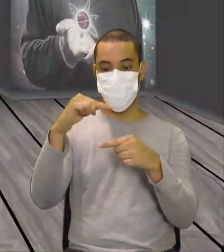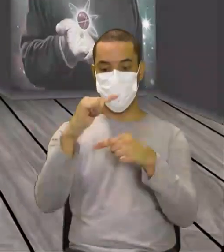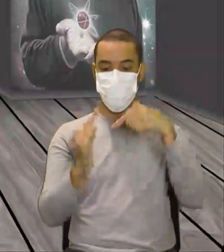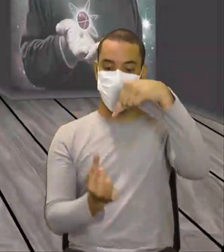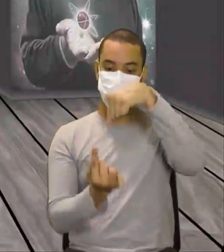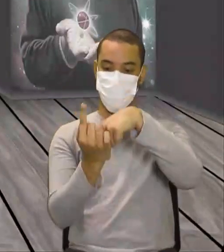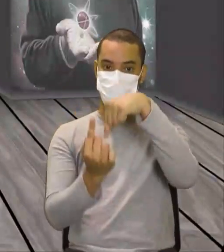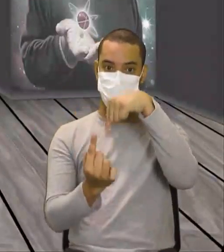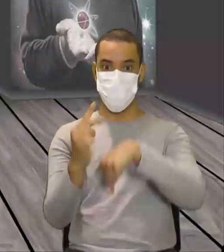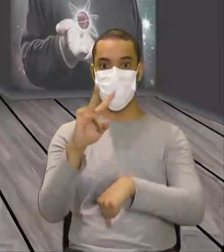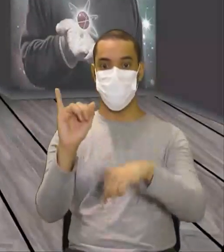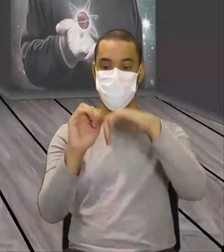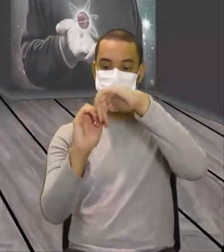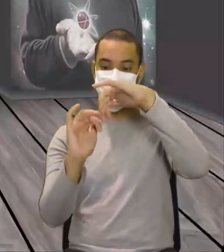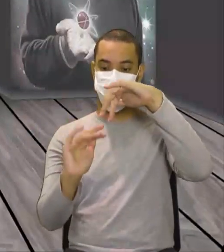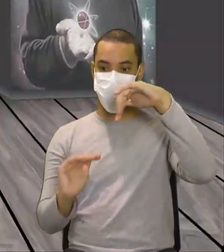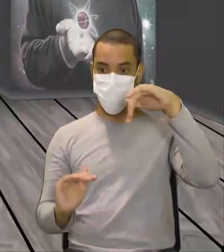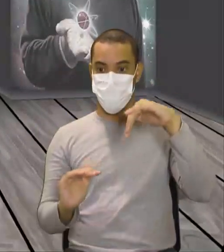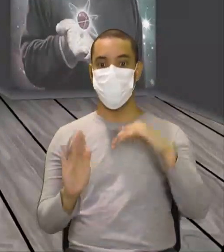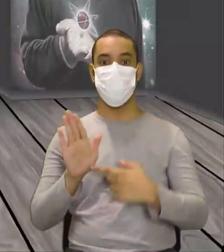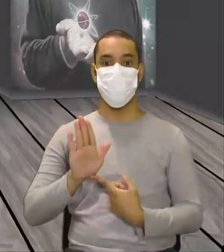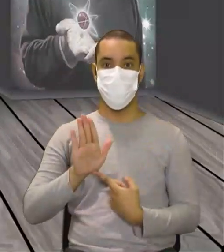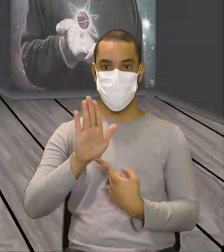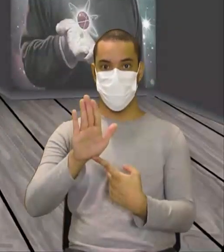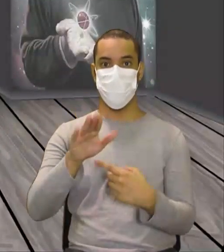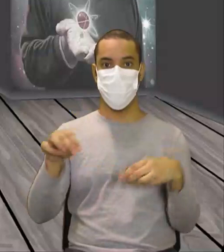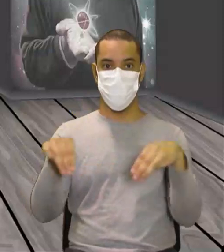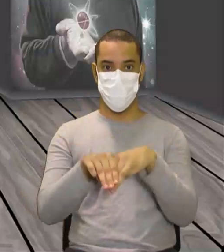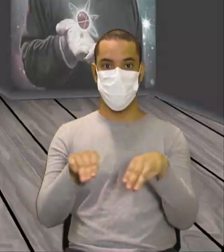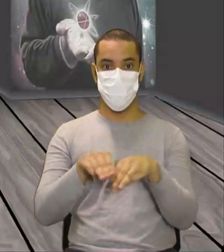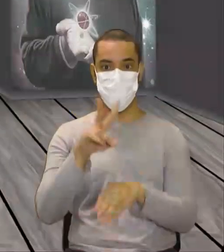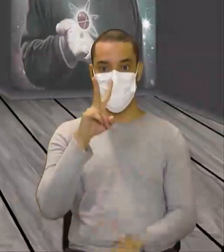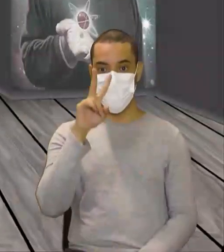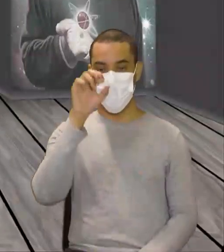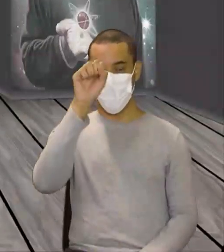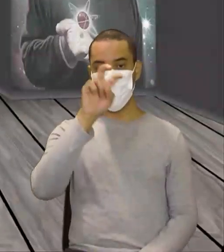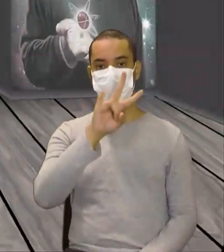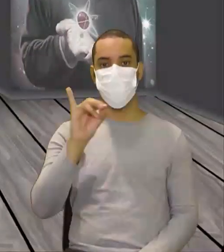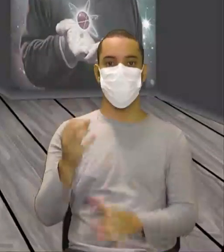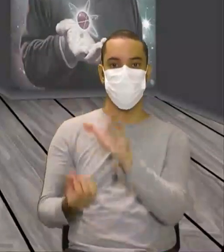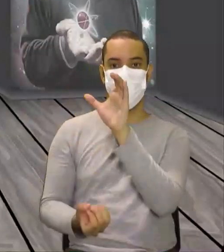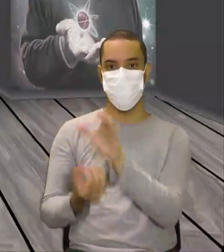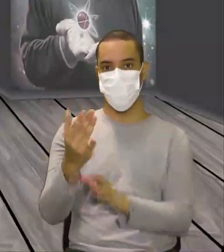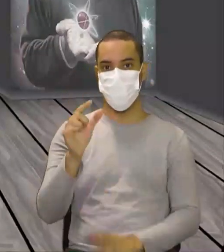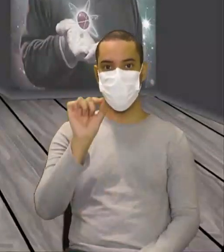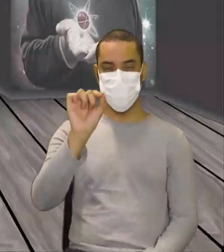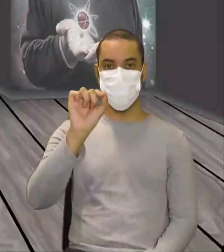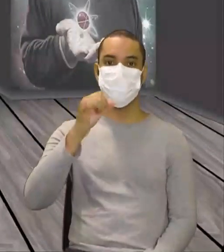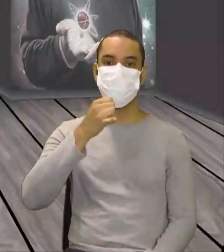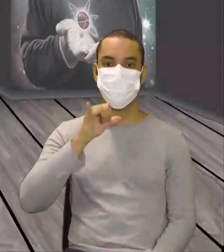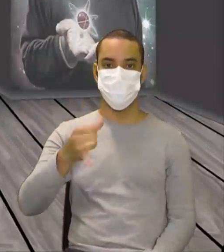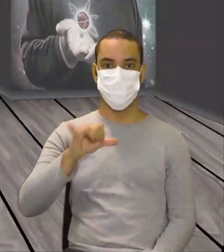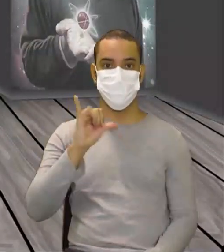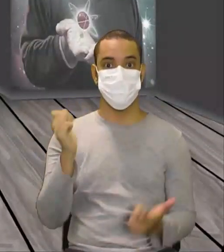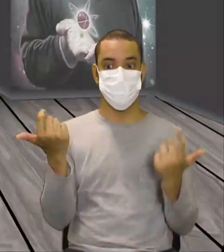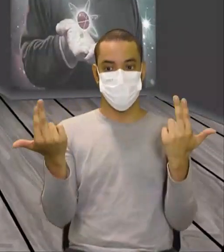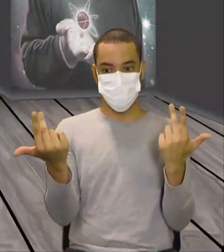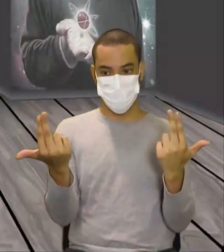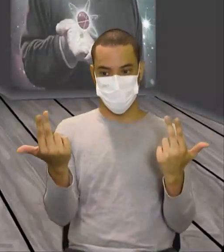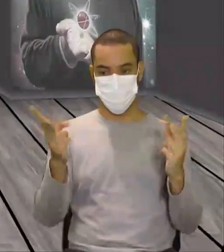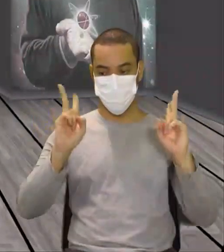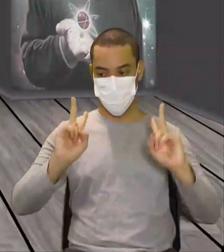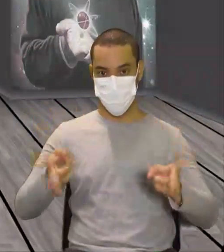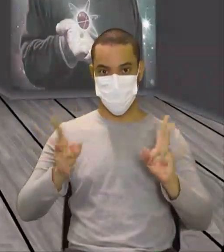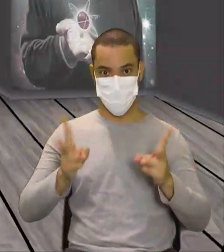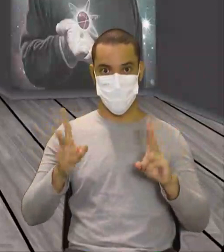vai separar. Aparecendo uma força magnética na barra, vai aparecer uma força elétrica de igual